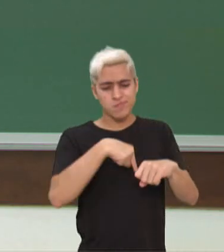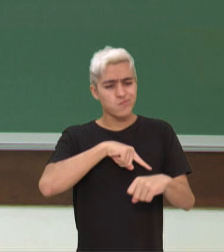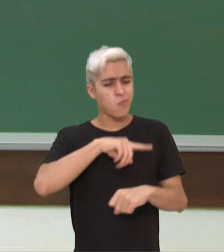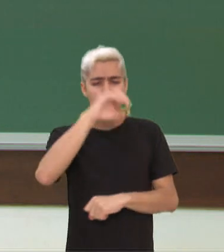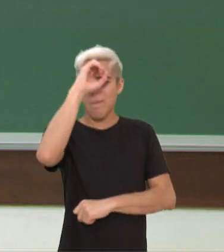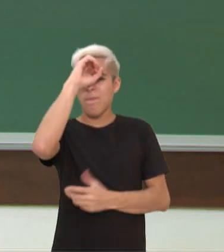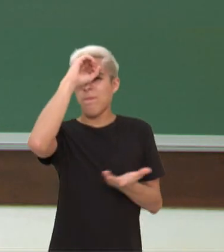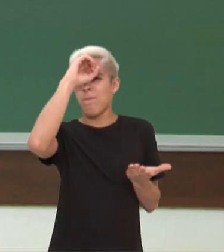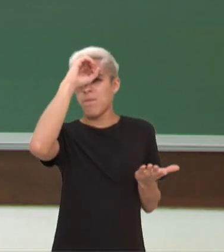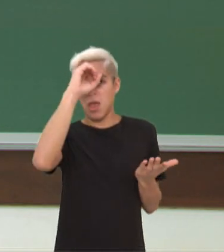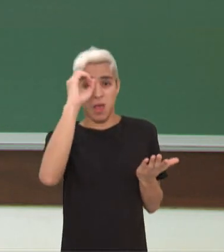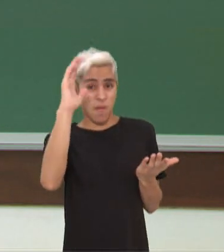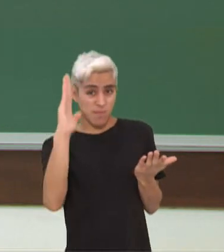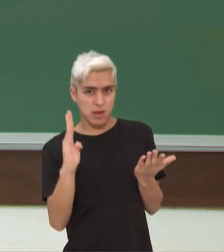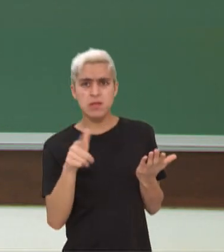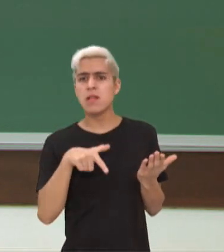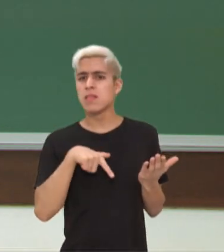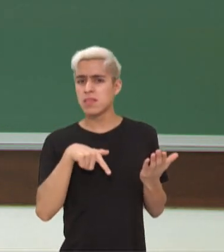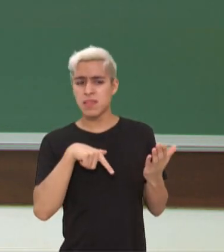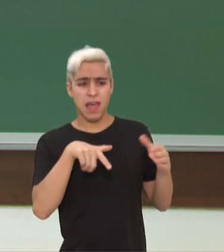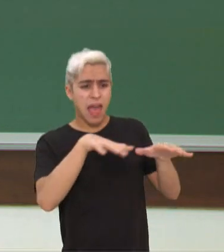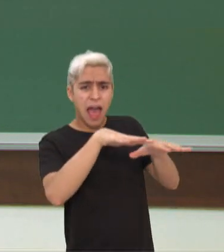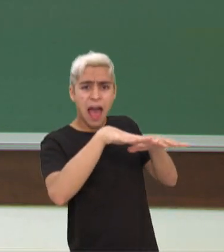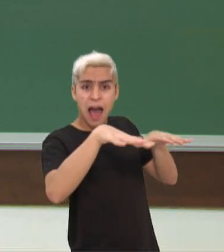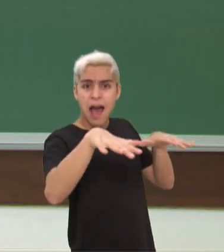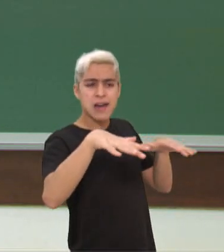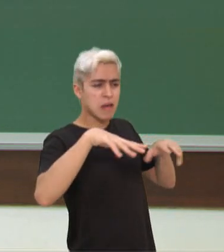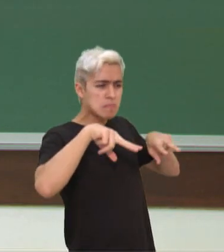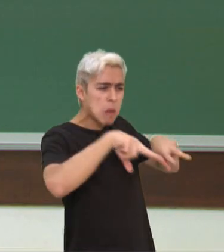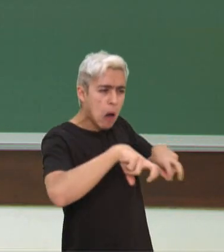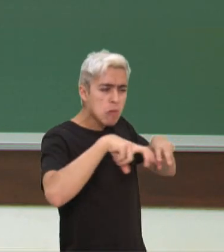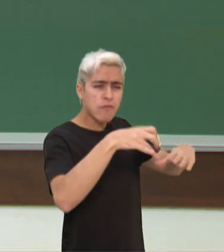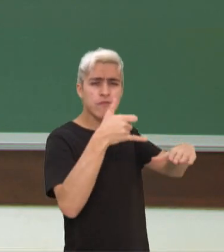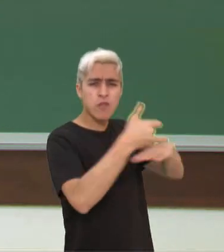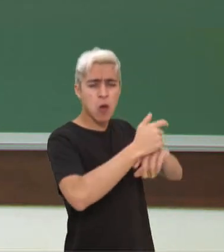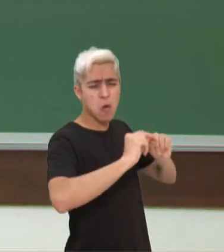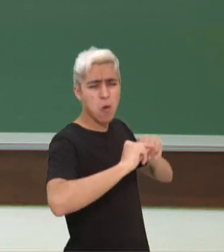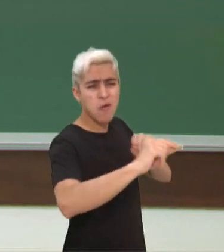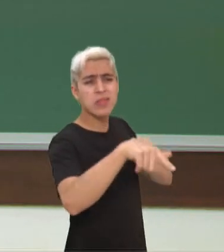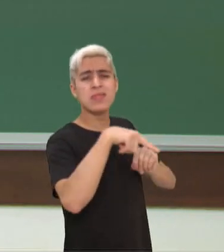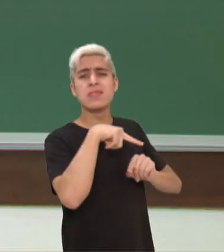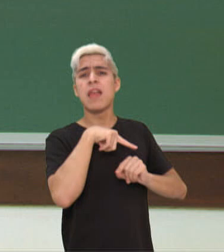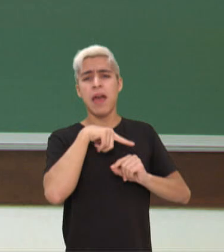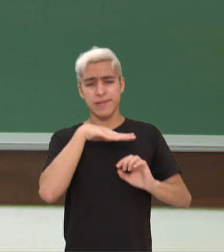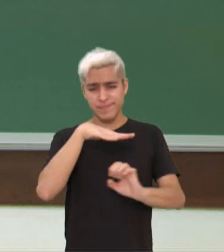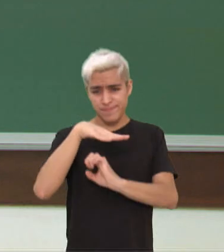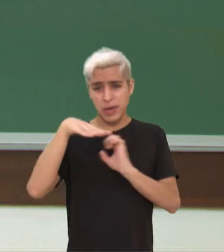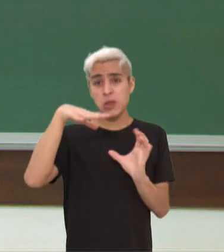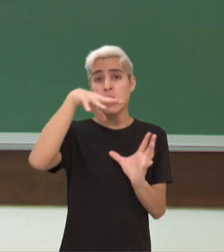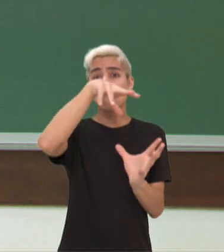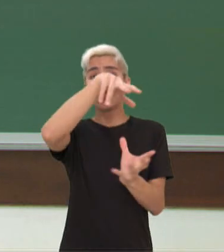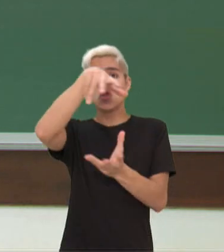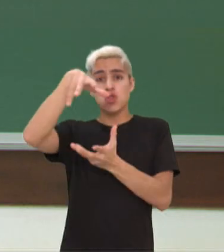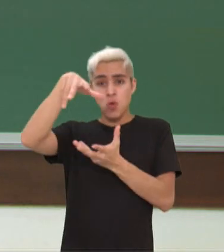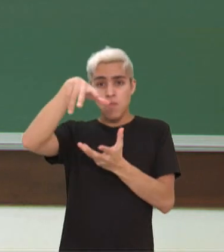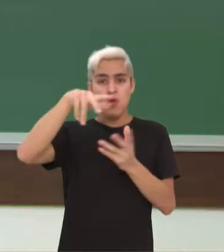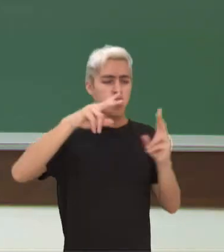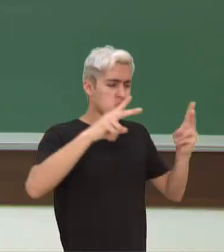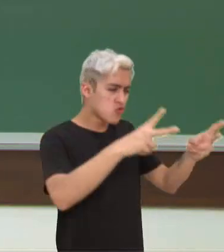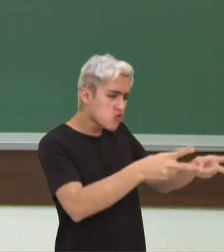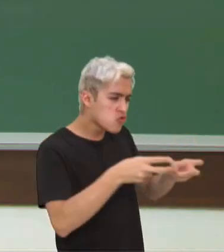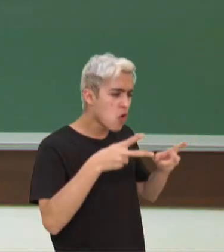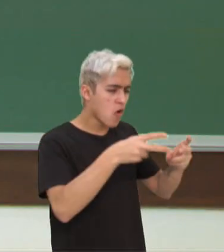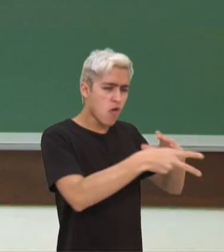imagina. O Brasil, na verdade, tem grandes áreas de exploração de minério de ferro. Tem grandes empresas aí do mundo que fazem a extração,